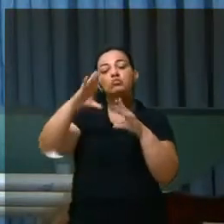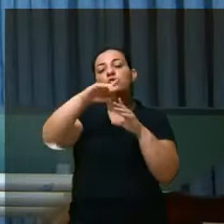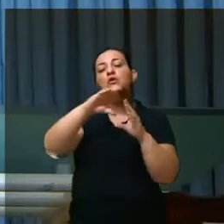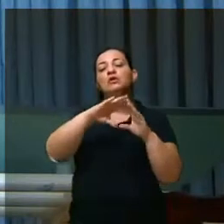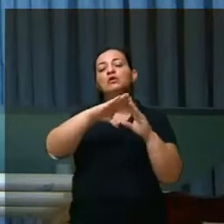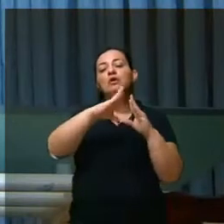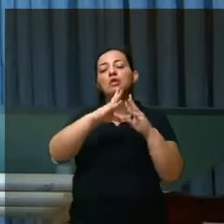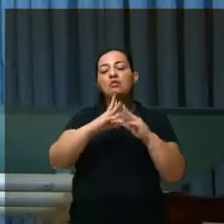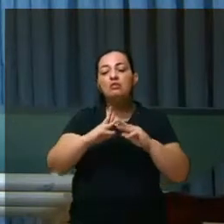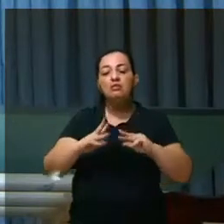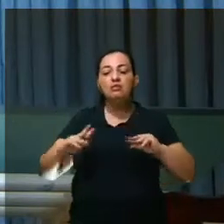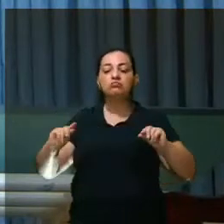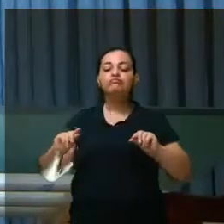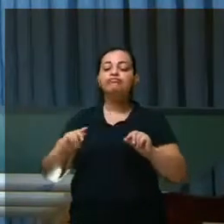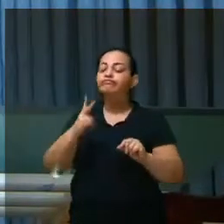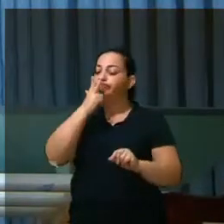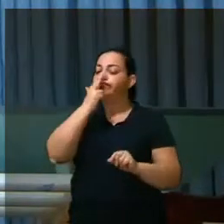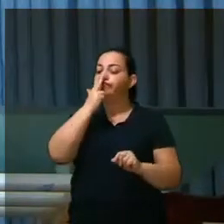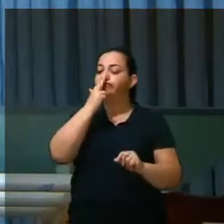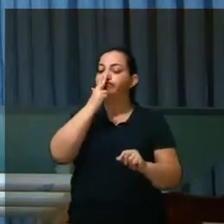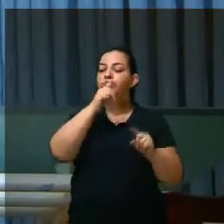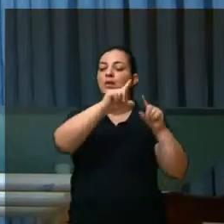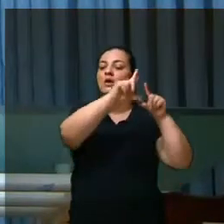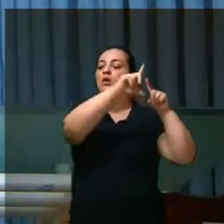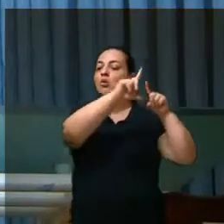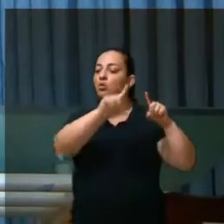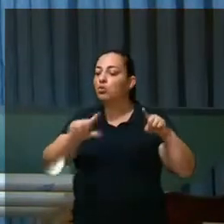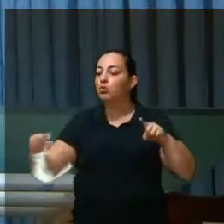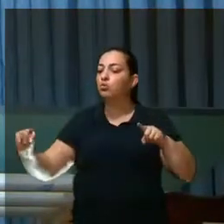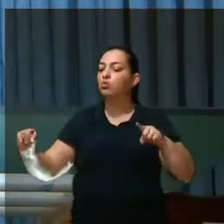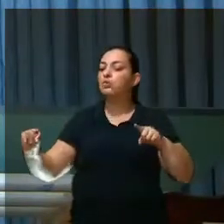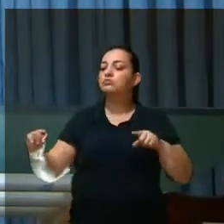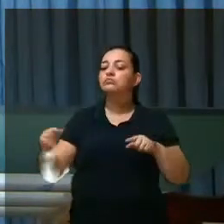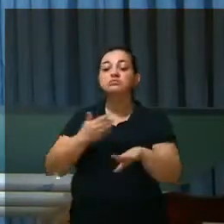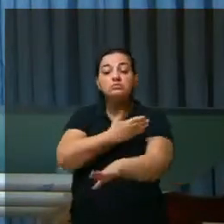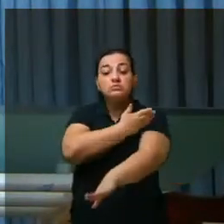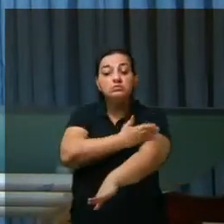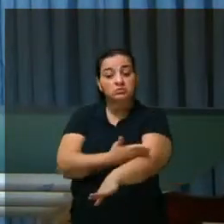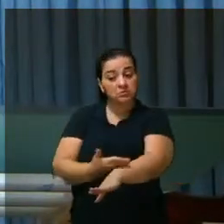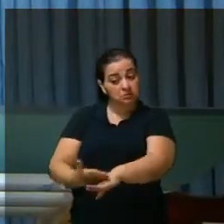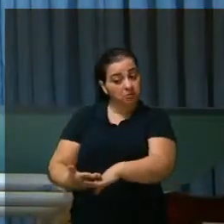decaindo e acostumando com a decadência